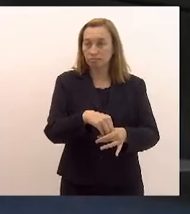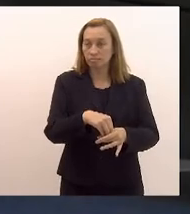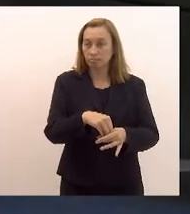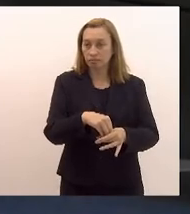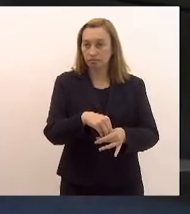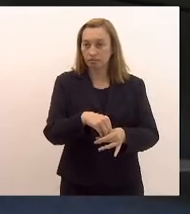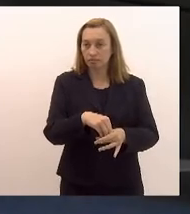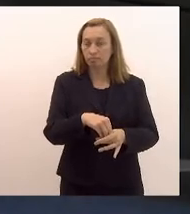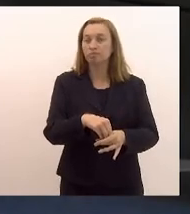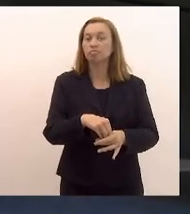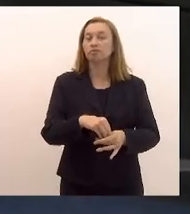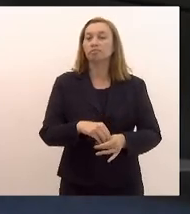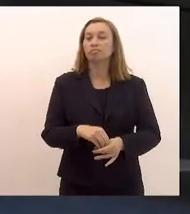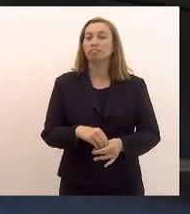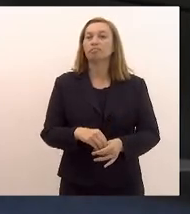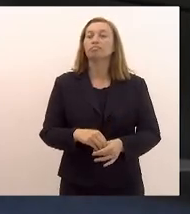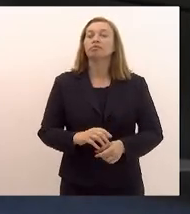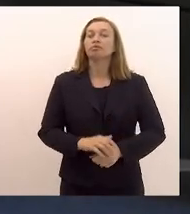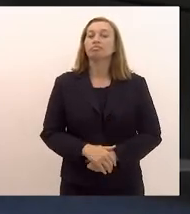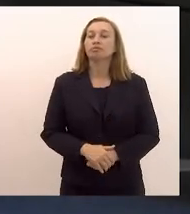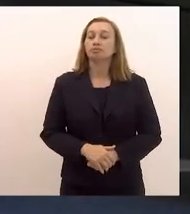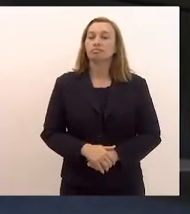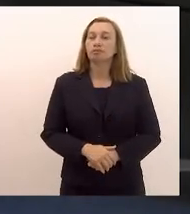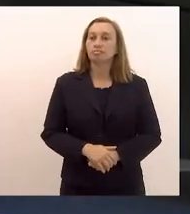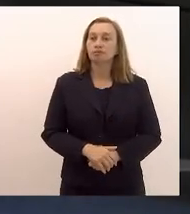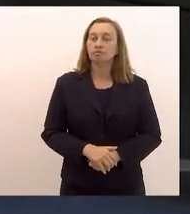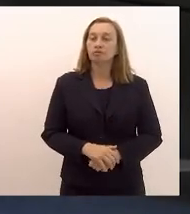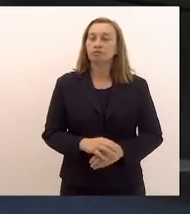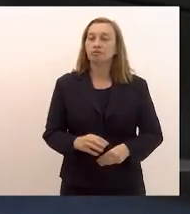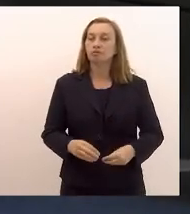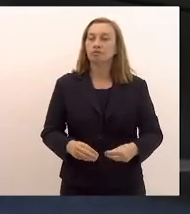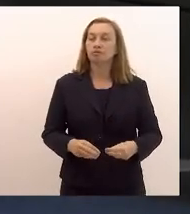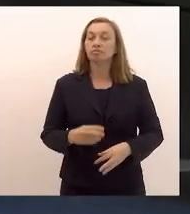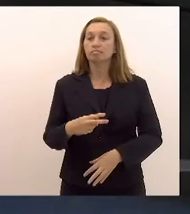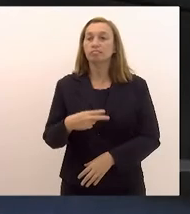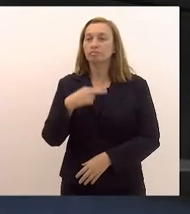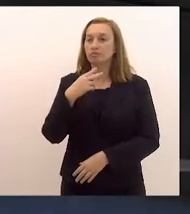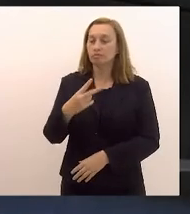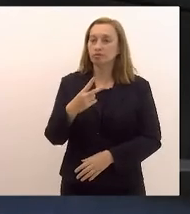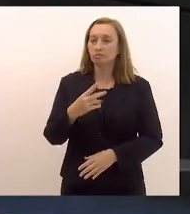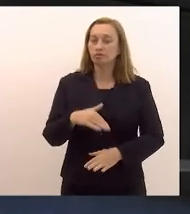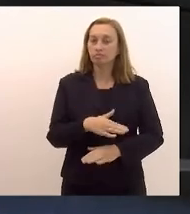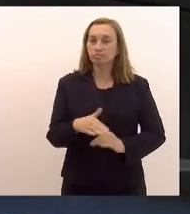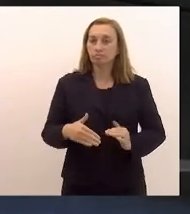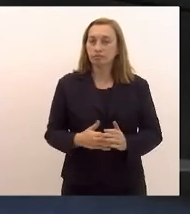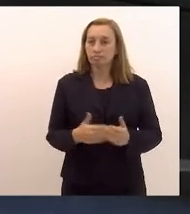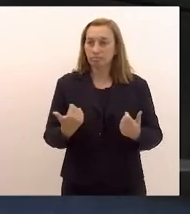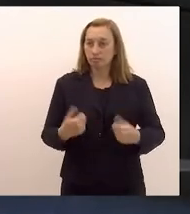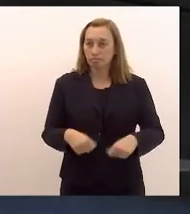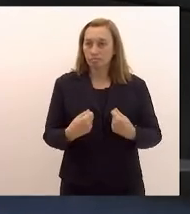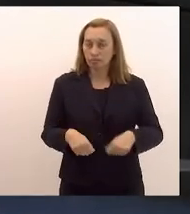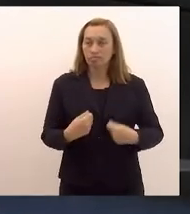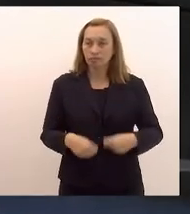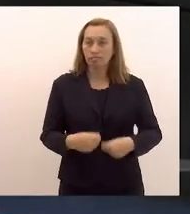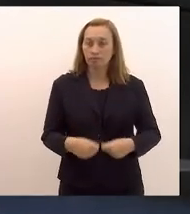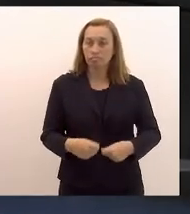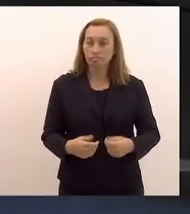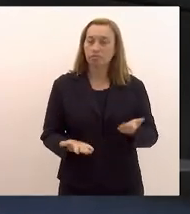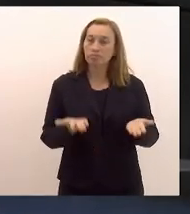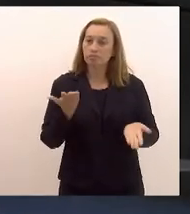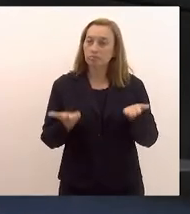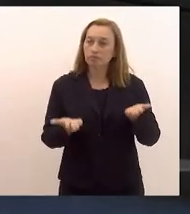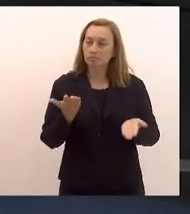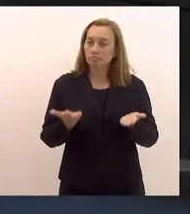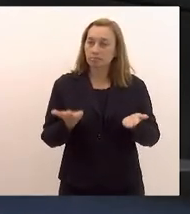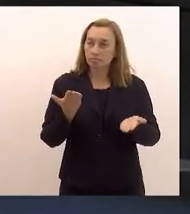causa dessa população vulnerabilizada dando-lhe e em vez objetos banda equilibrar